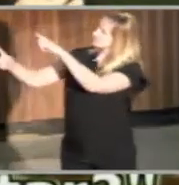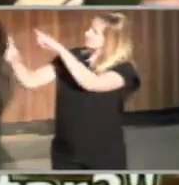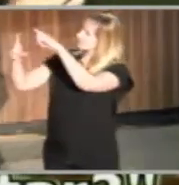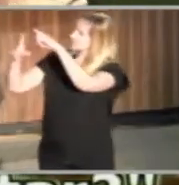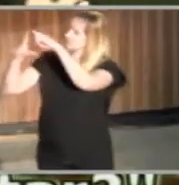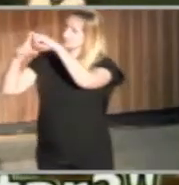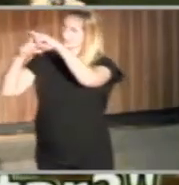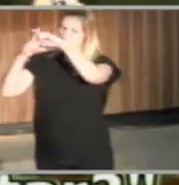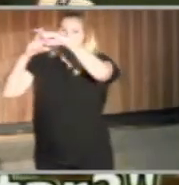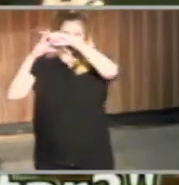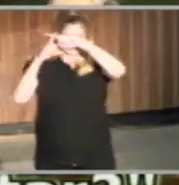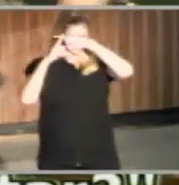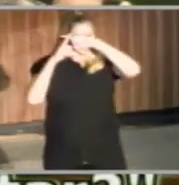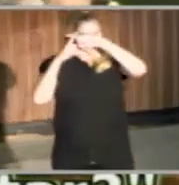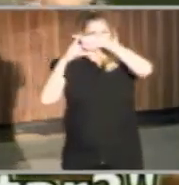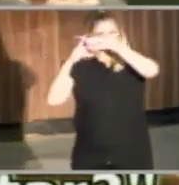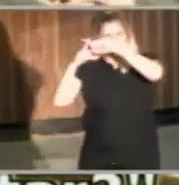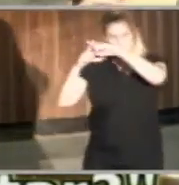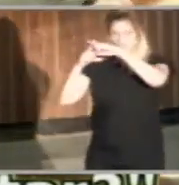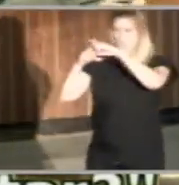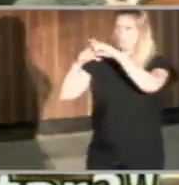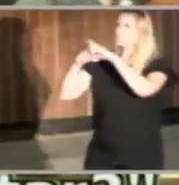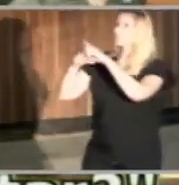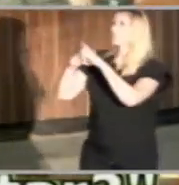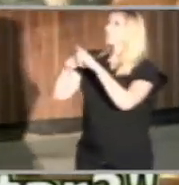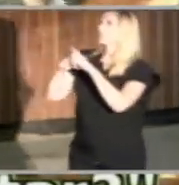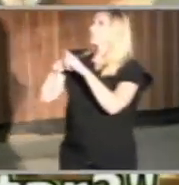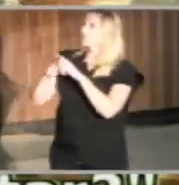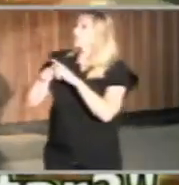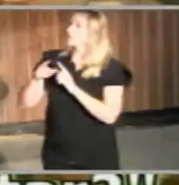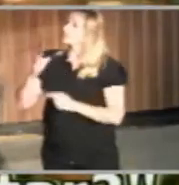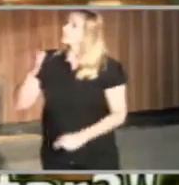sofri na cruz pra te